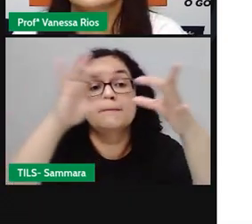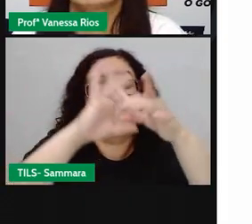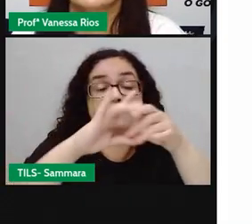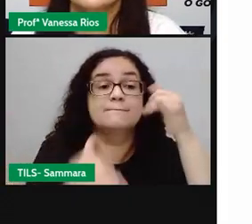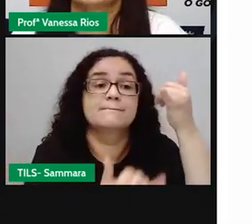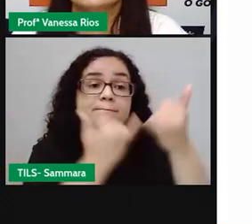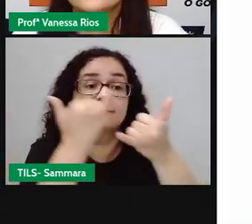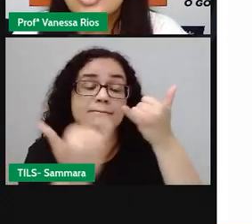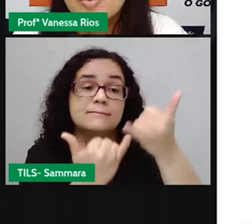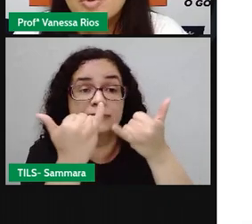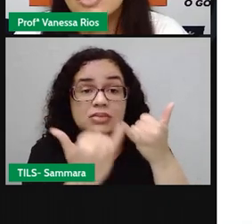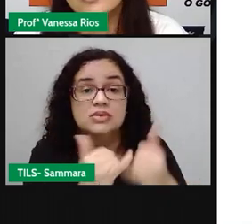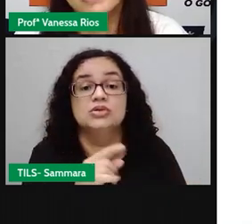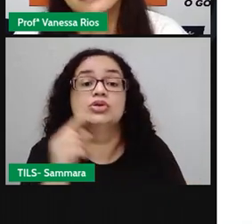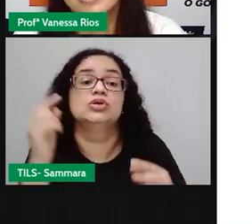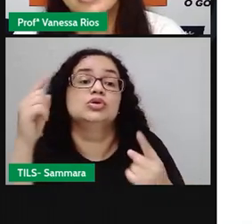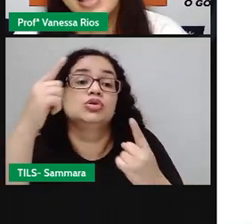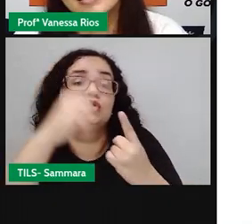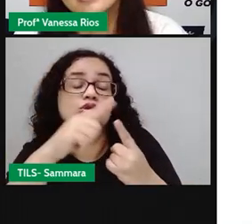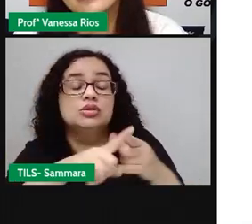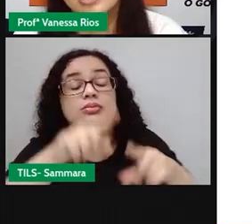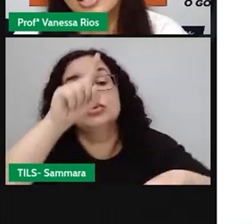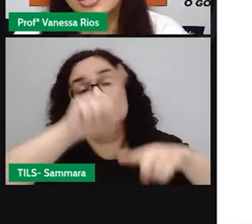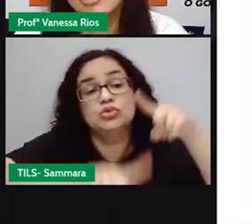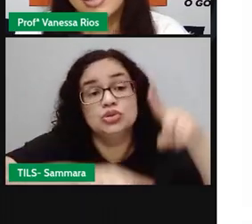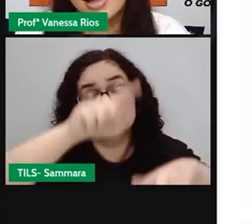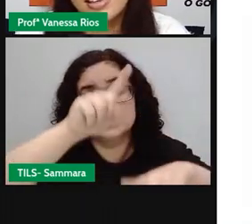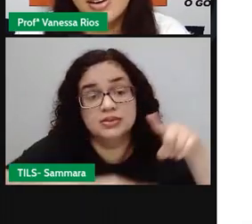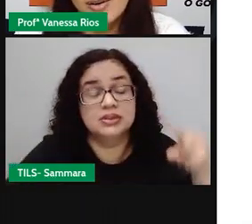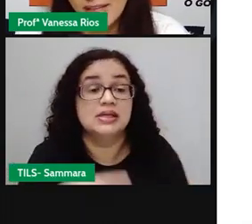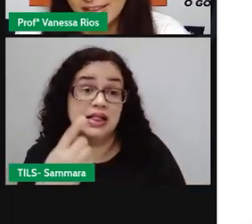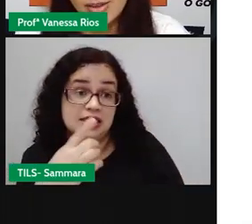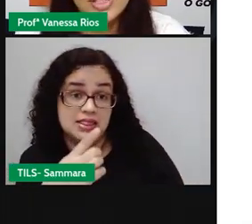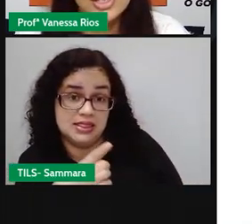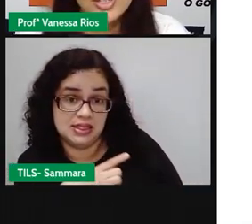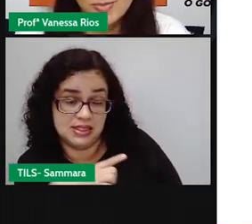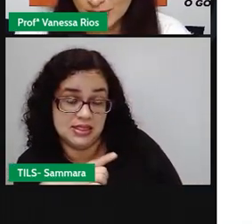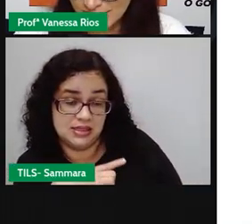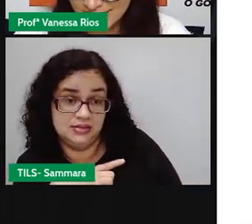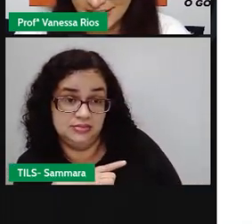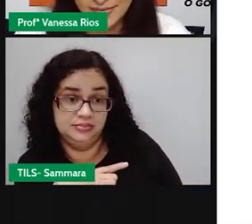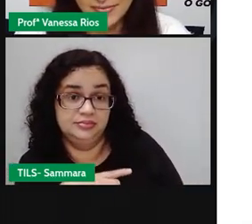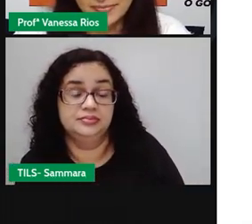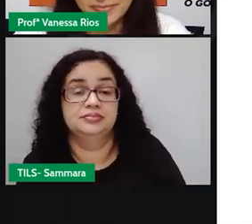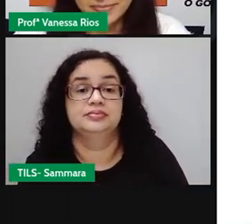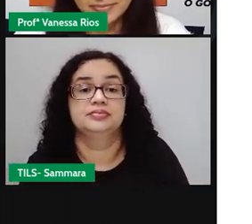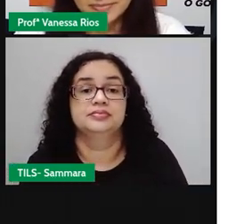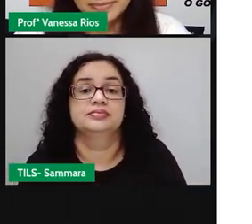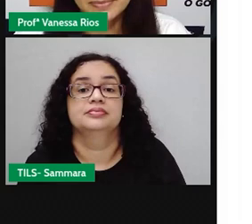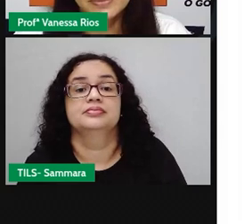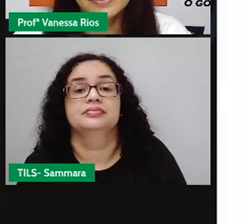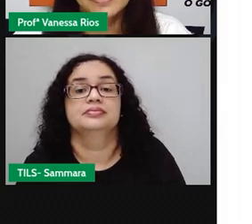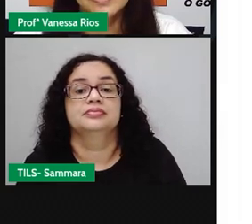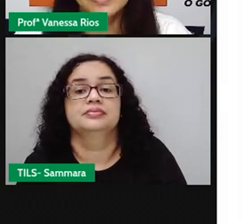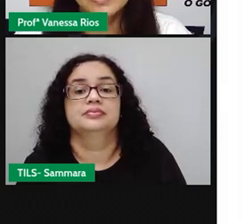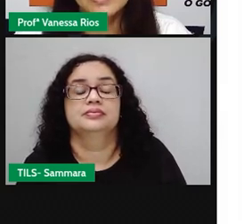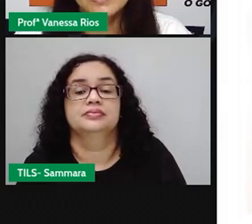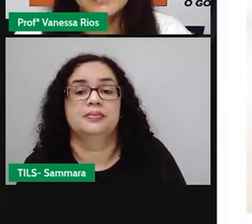brinquedos com os diversos tipos de materiais que a gente tem aí, ó, à nossa disposição.